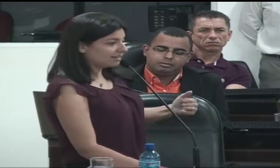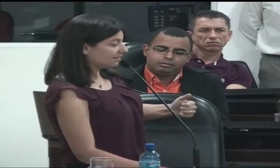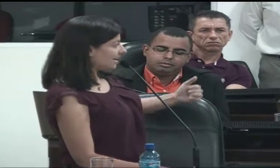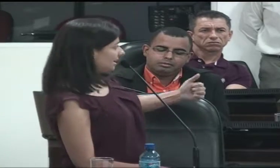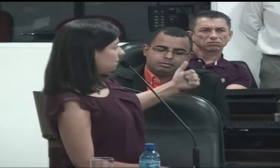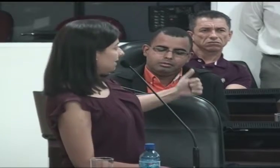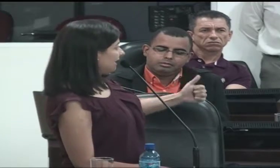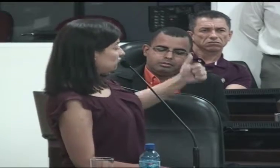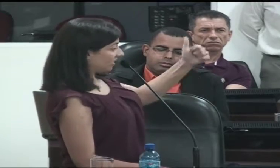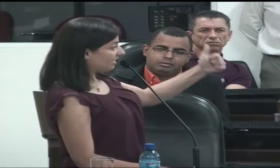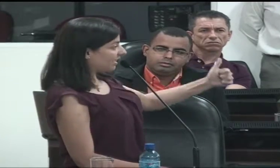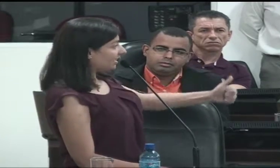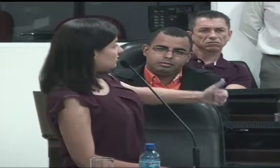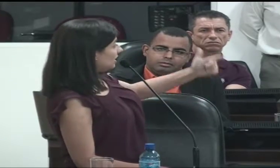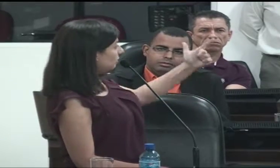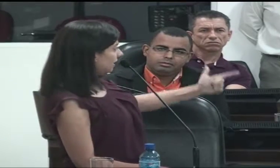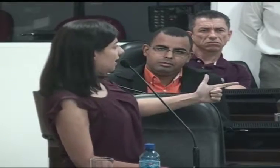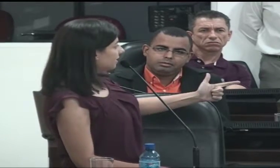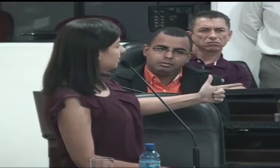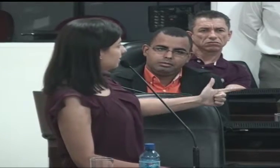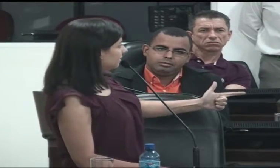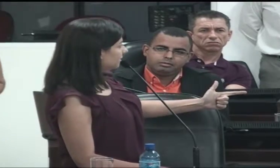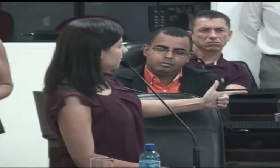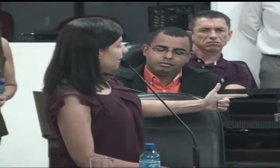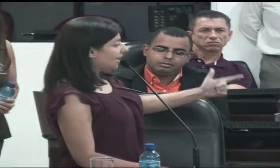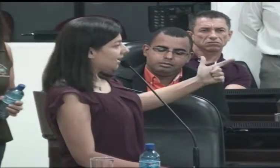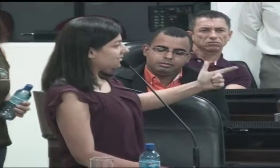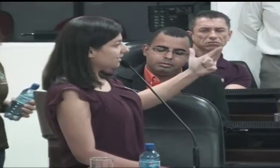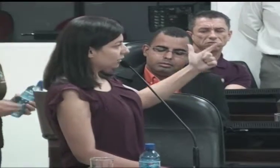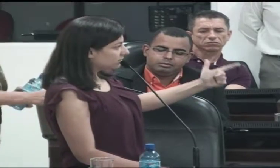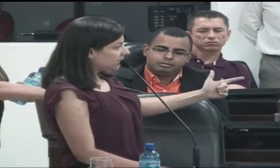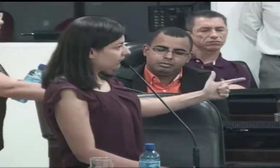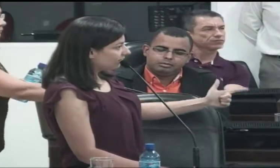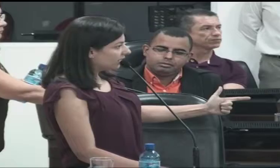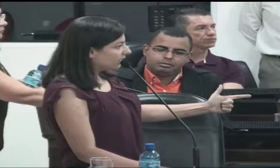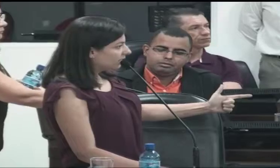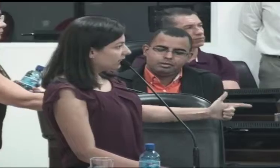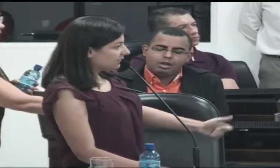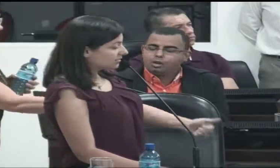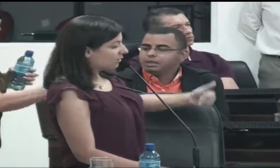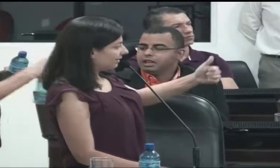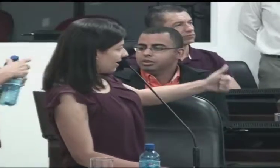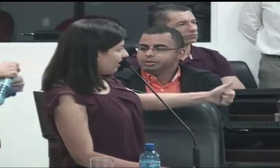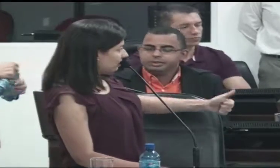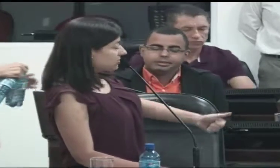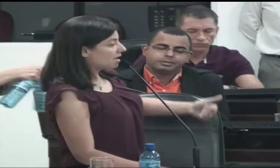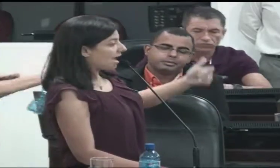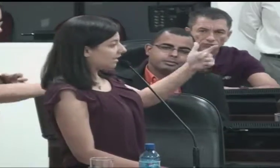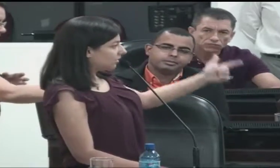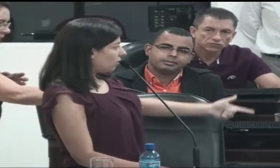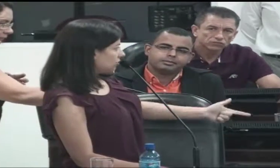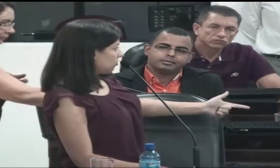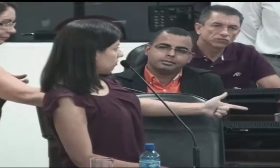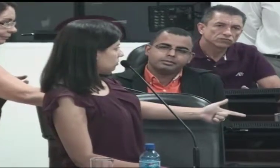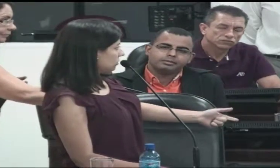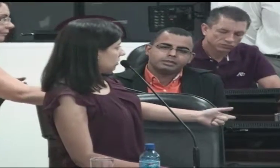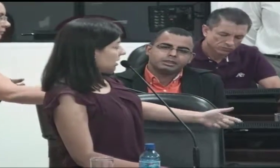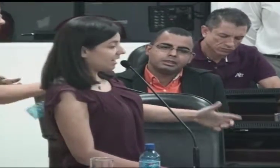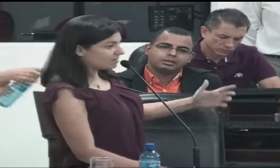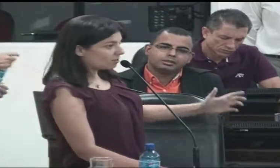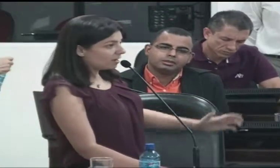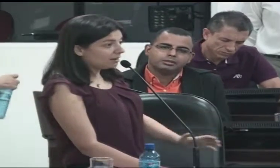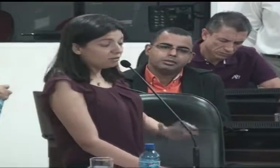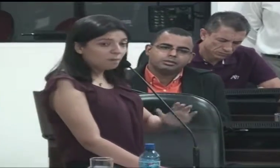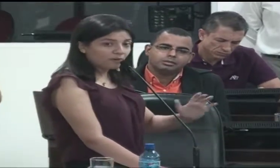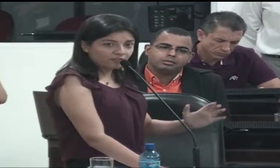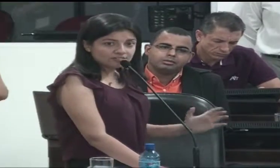aqueles que têm a liberdade de crer e de não crer. Aqueles, inclusive, que são ateus, agnósticos, e